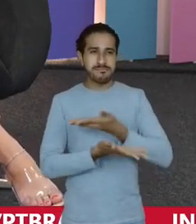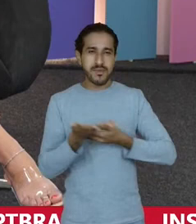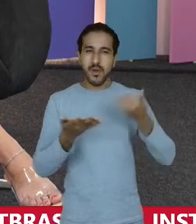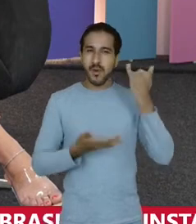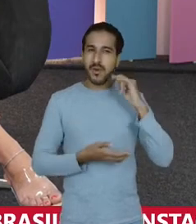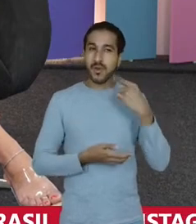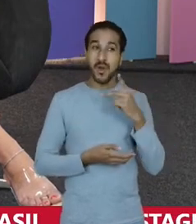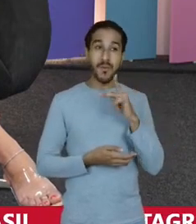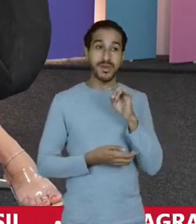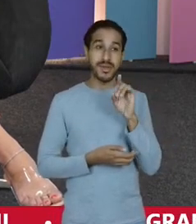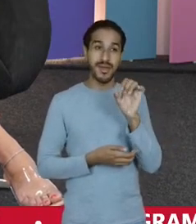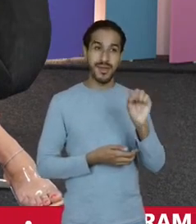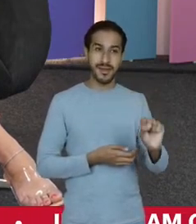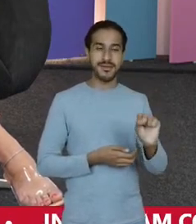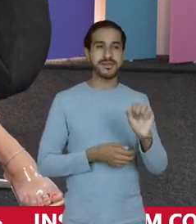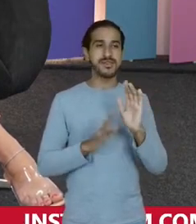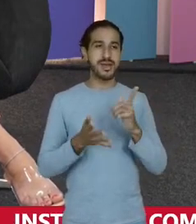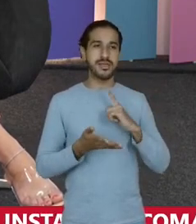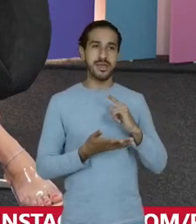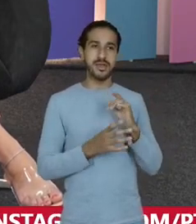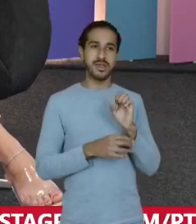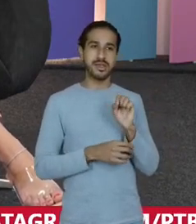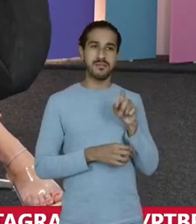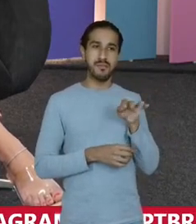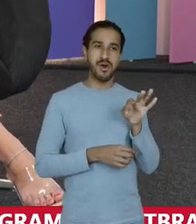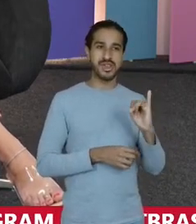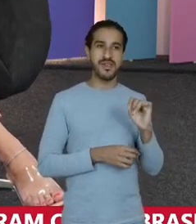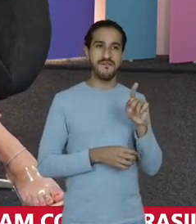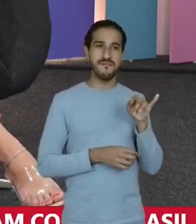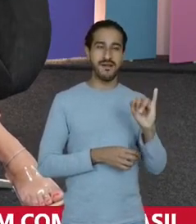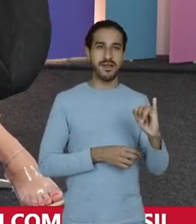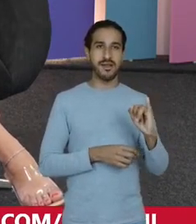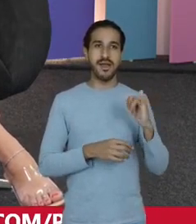ouvir o nosso podcast que está disponível no Spotify,